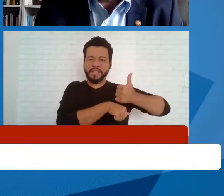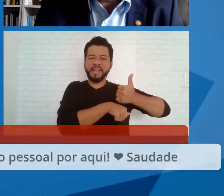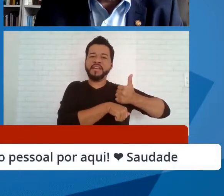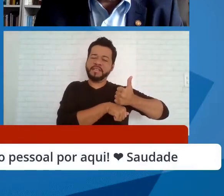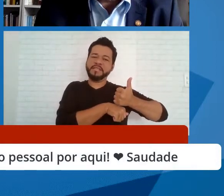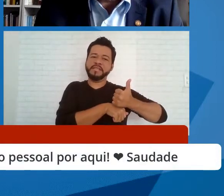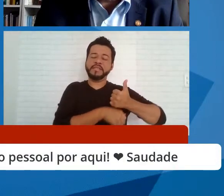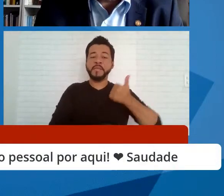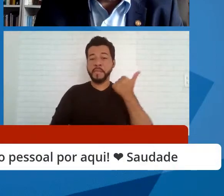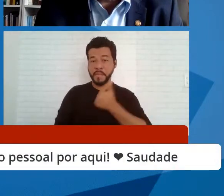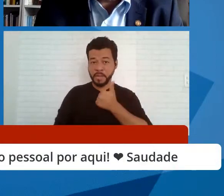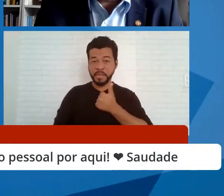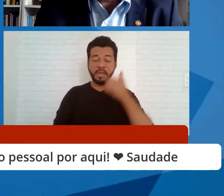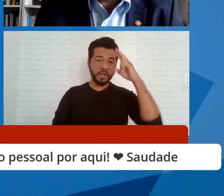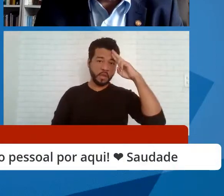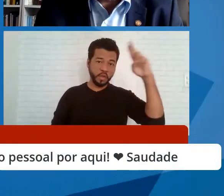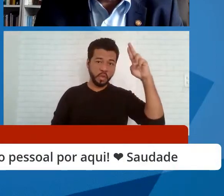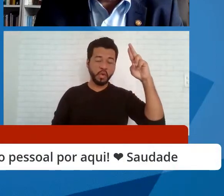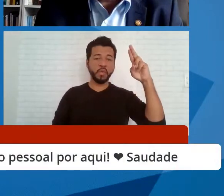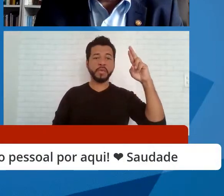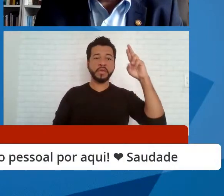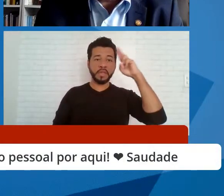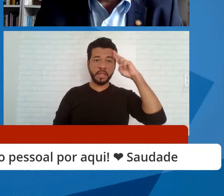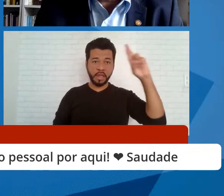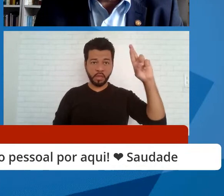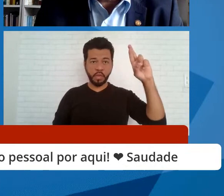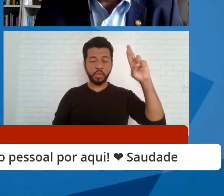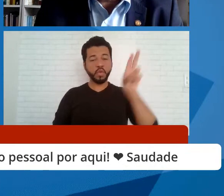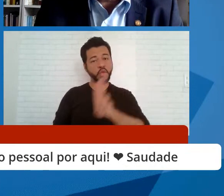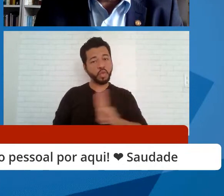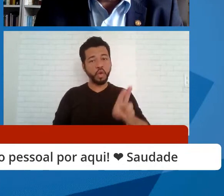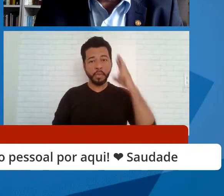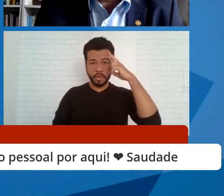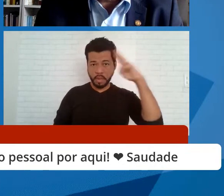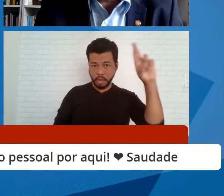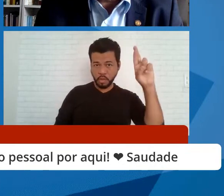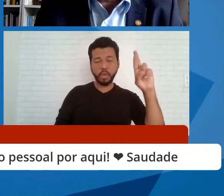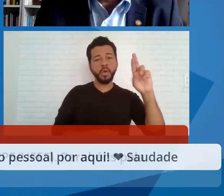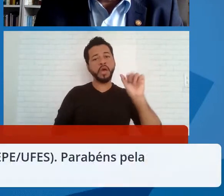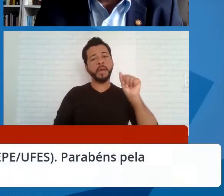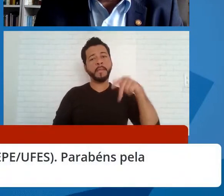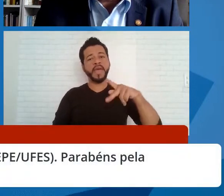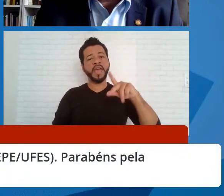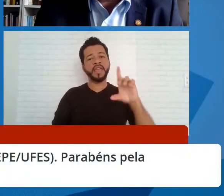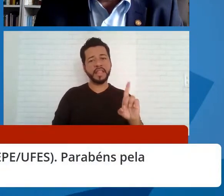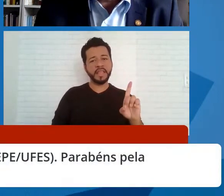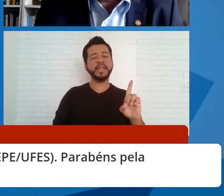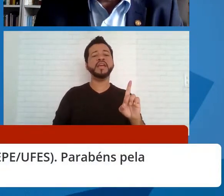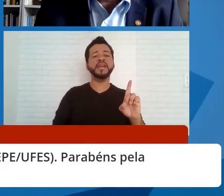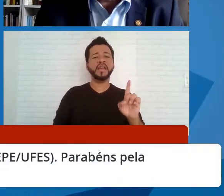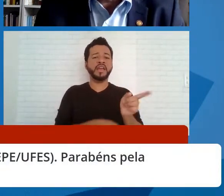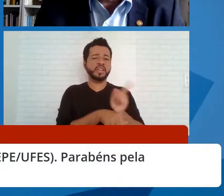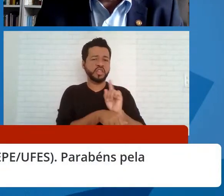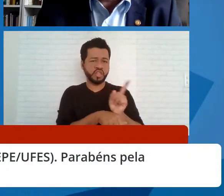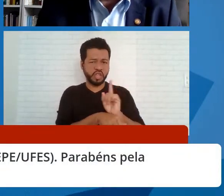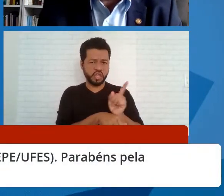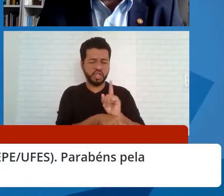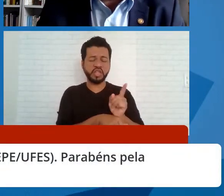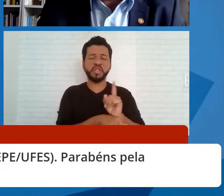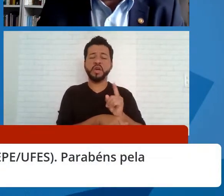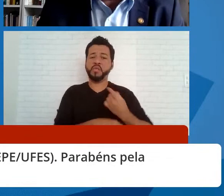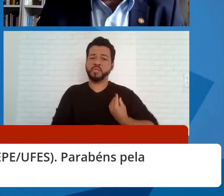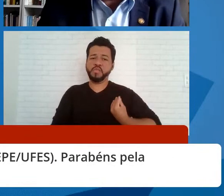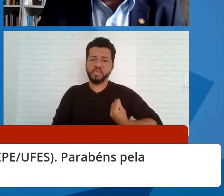de, em nome da diretoria da AMPED, da diretoria da gestão AMPED